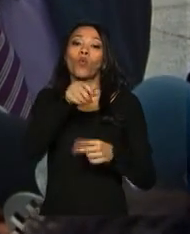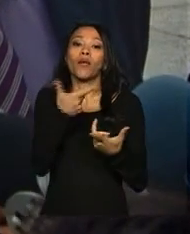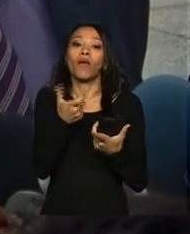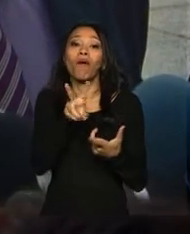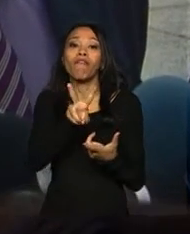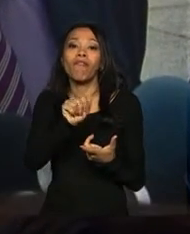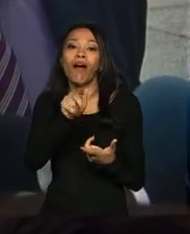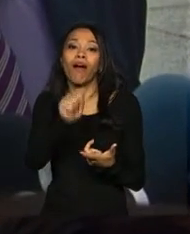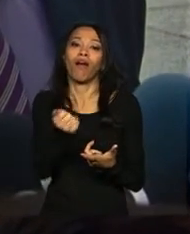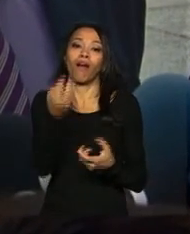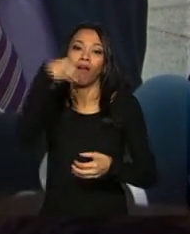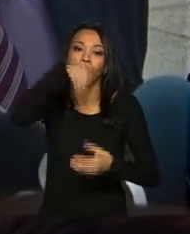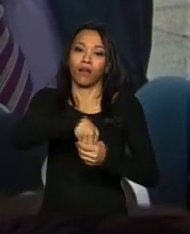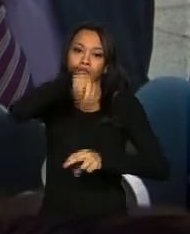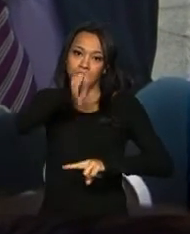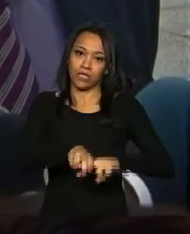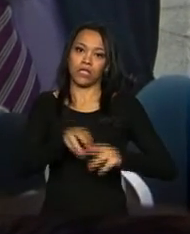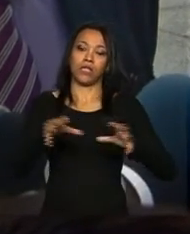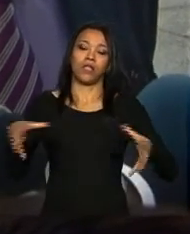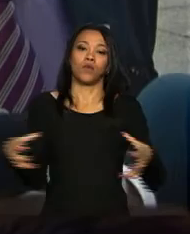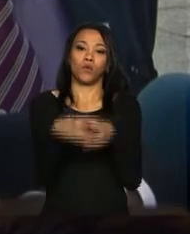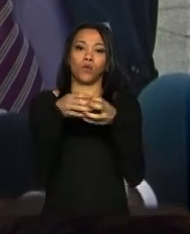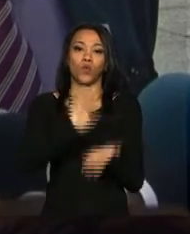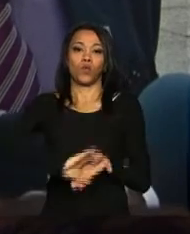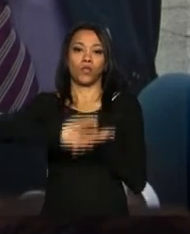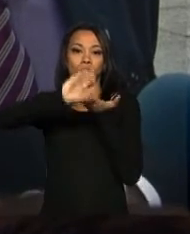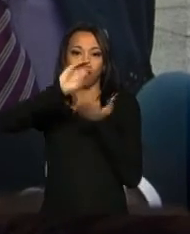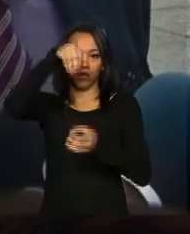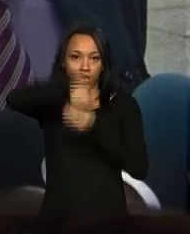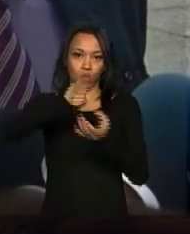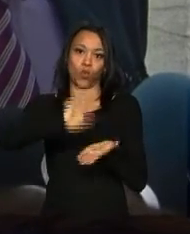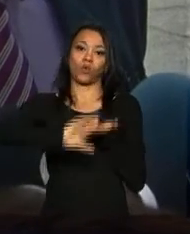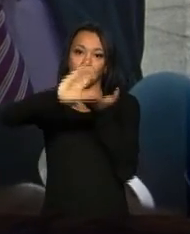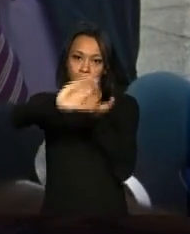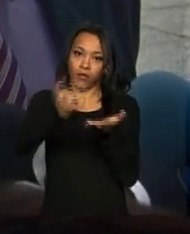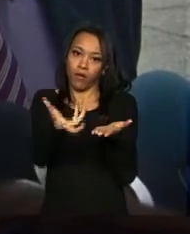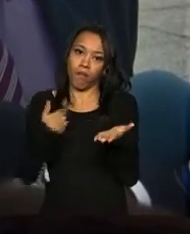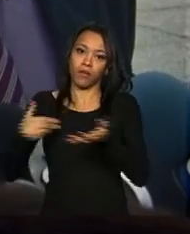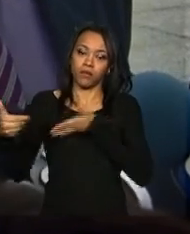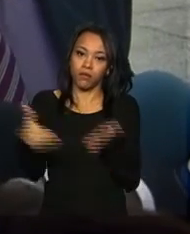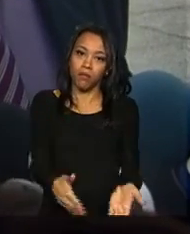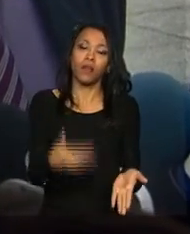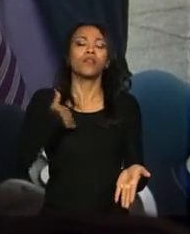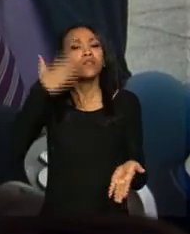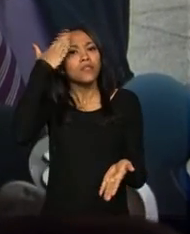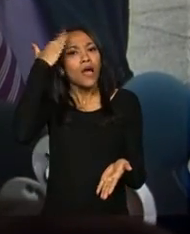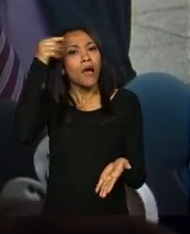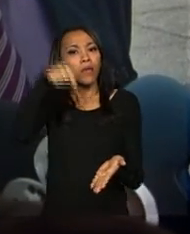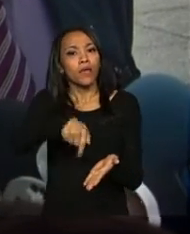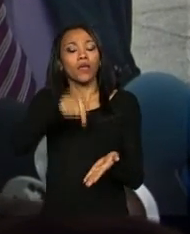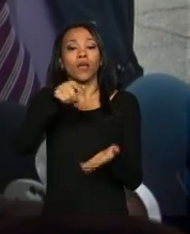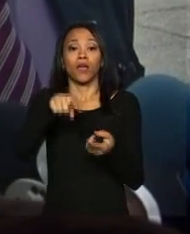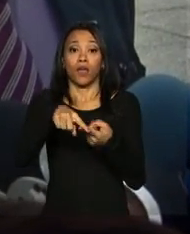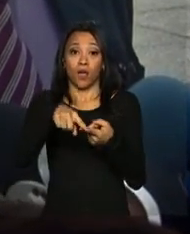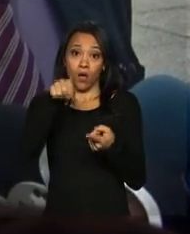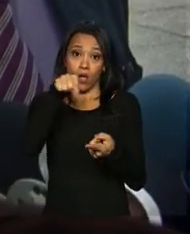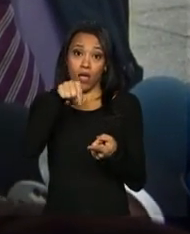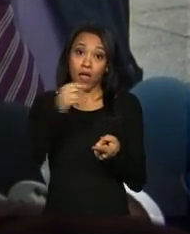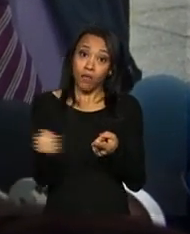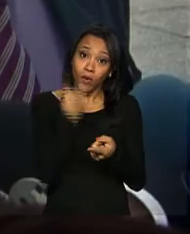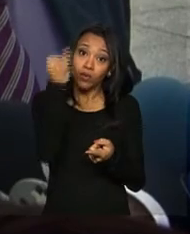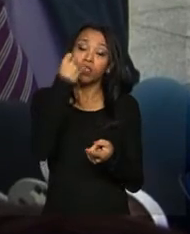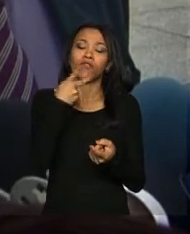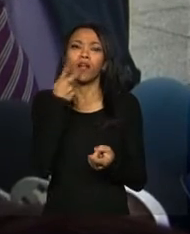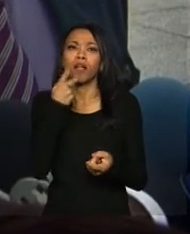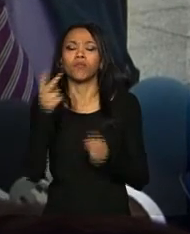operação das Nações Unidas, da posição do papel das Nações Unidas no cenário da concertação dos países. Falamos de operações de